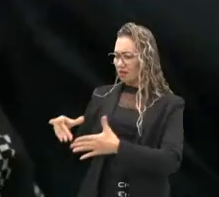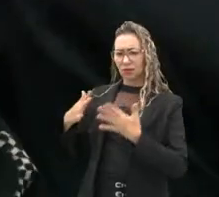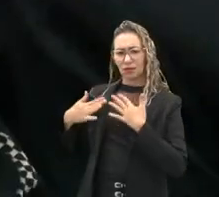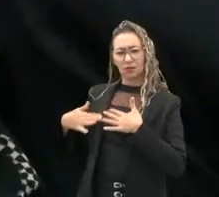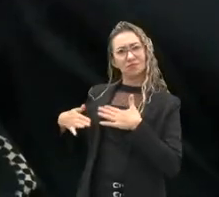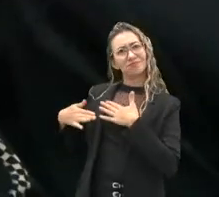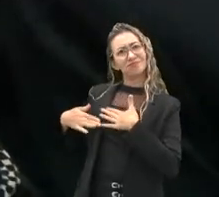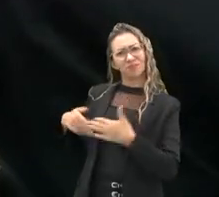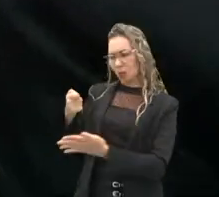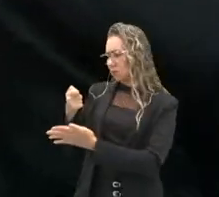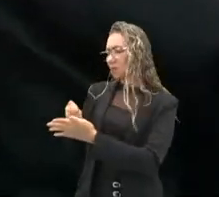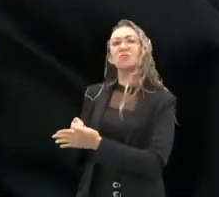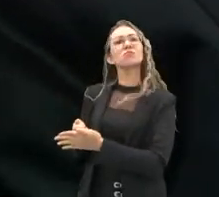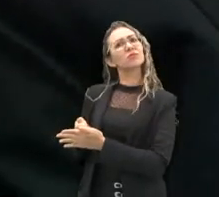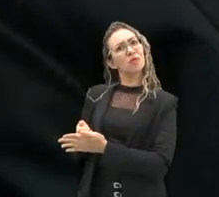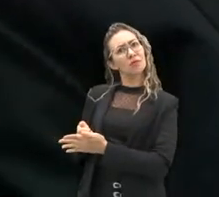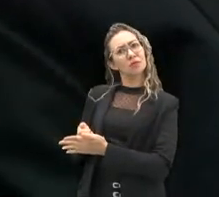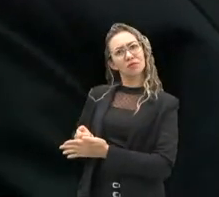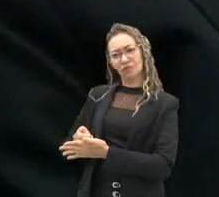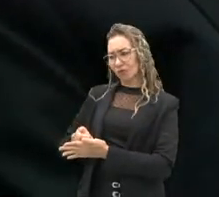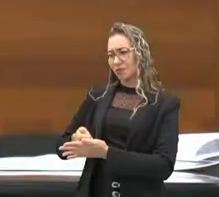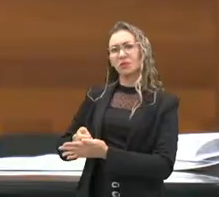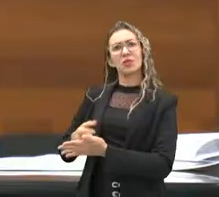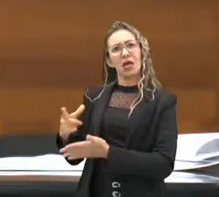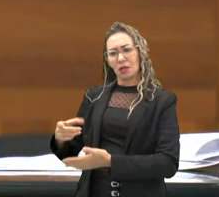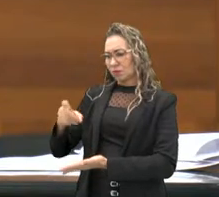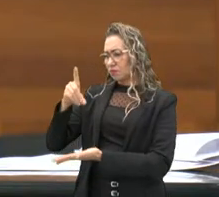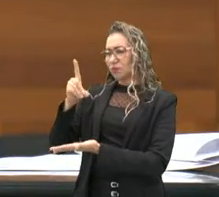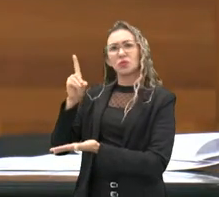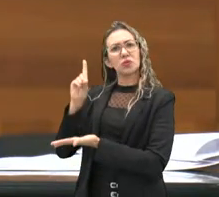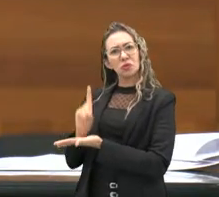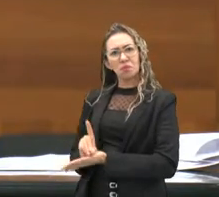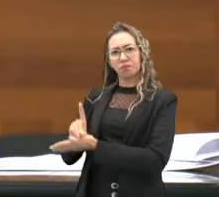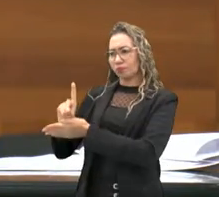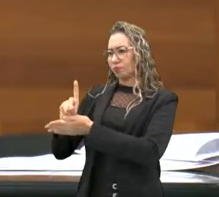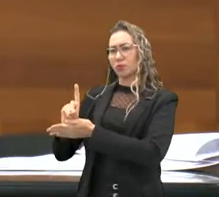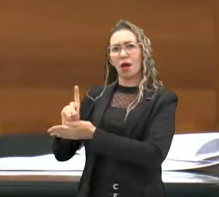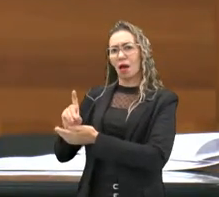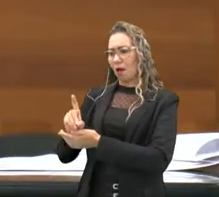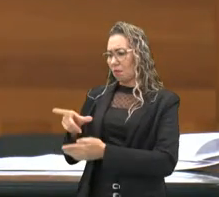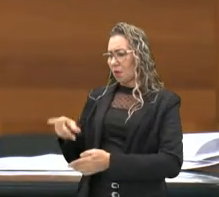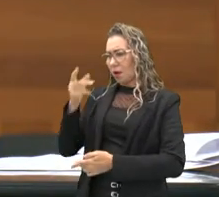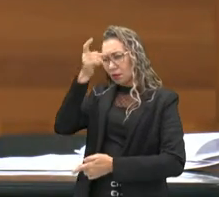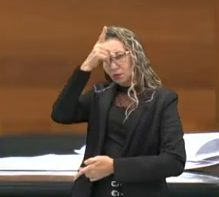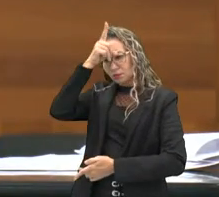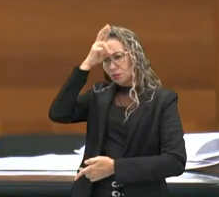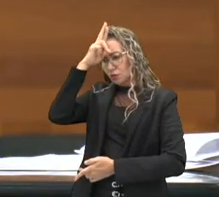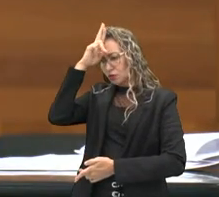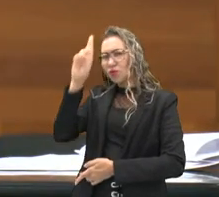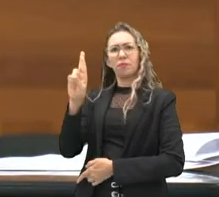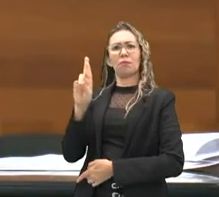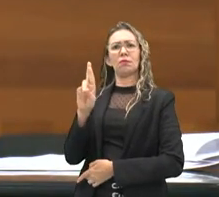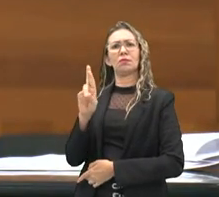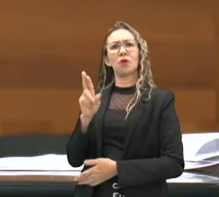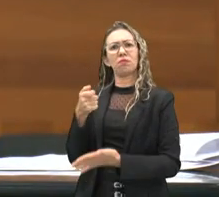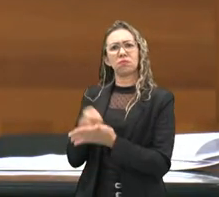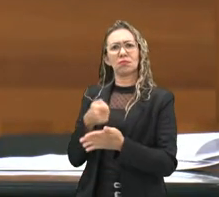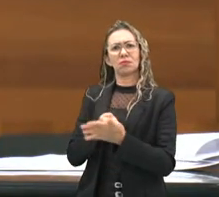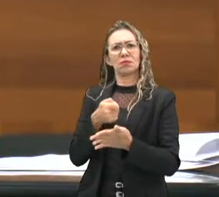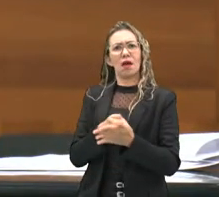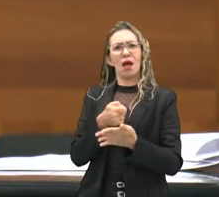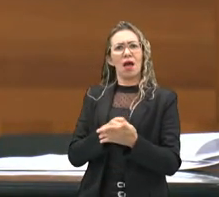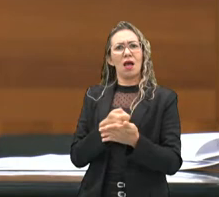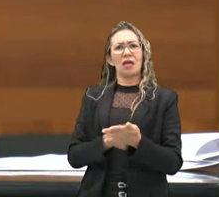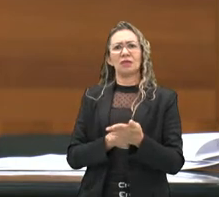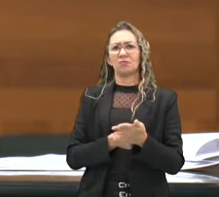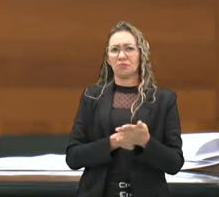com toda a sua essência, o comandante sem medo e sem ódio, que enfrentou as piores práticas da República